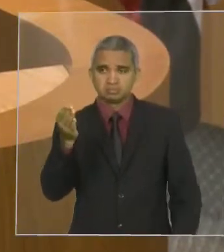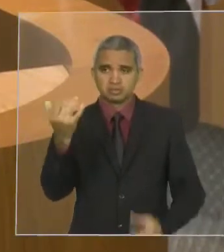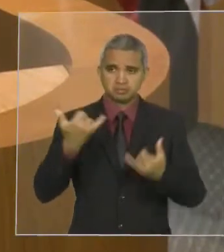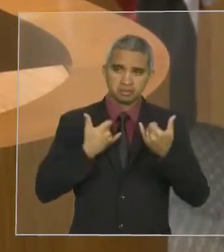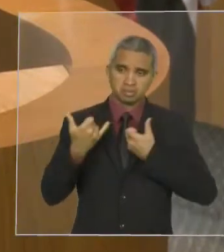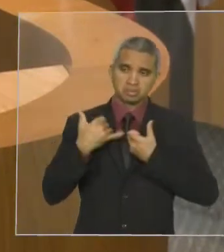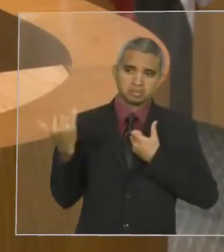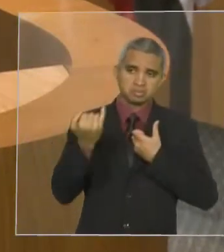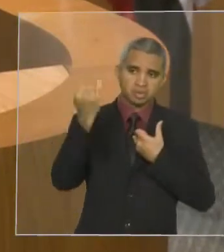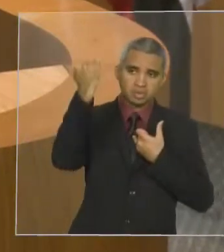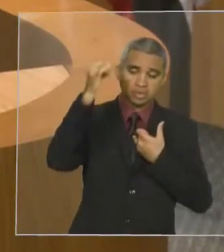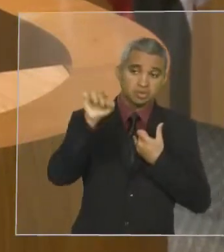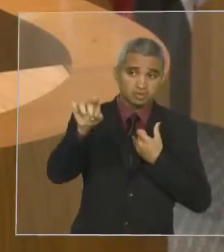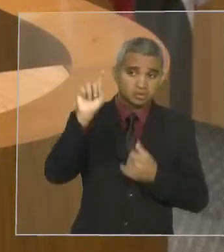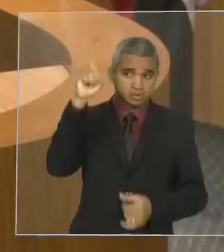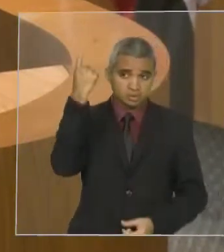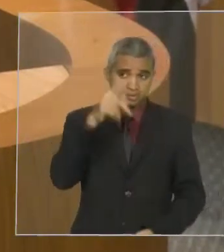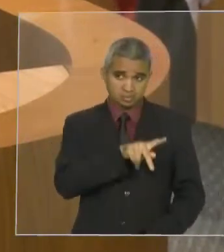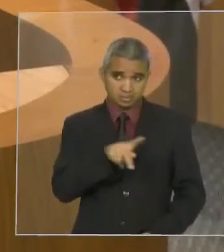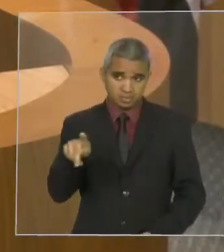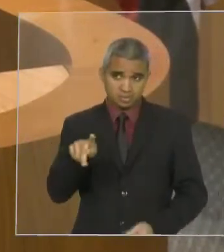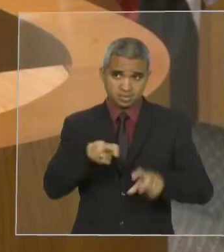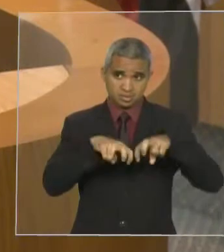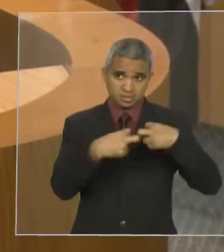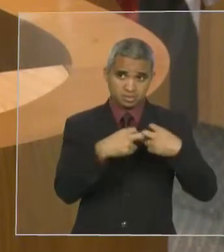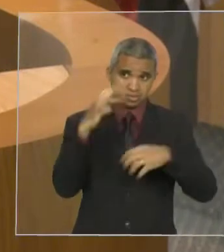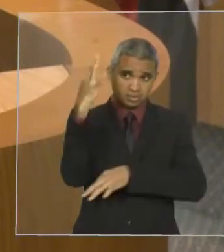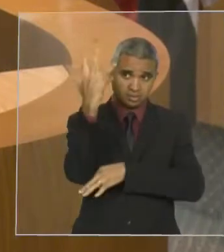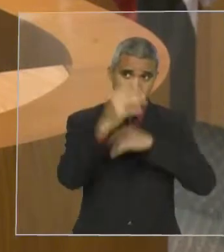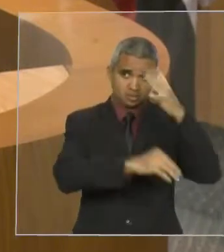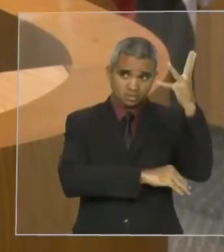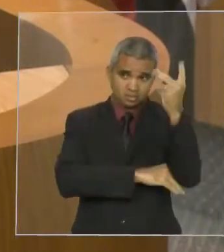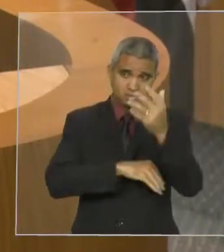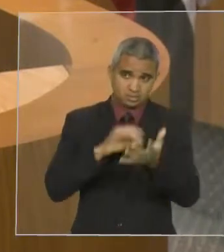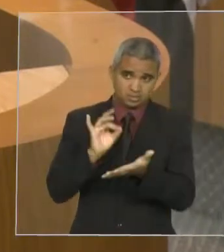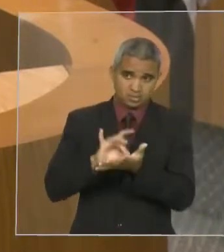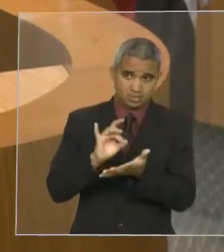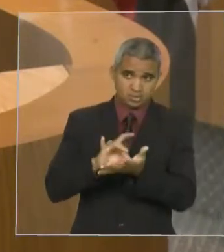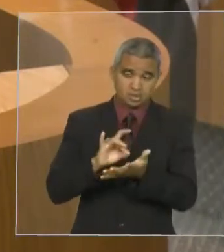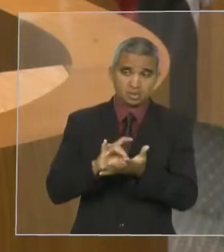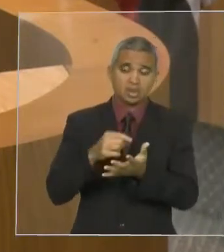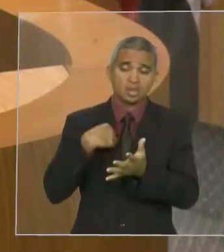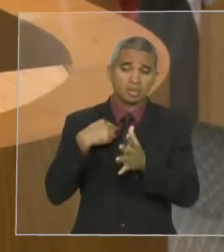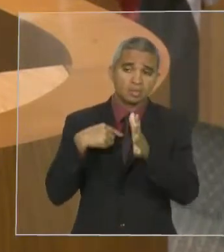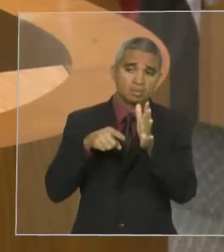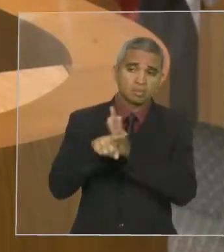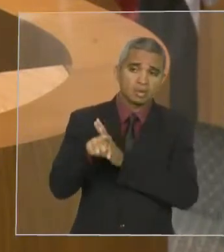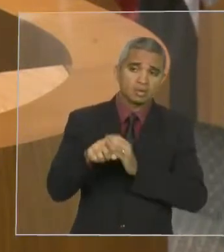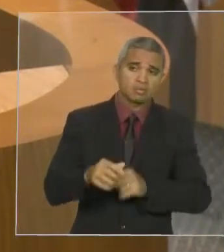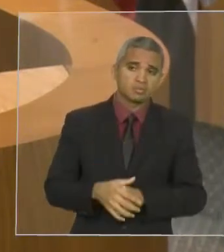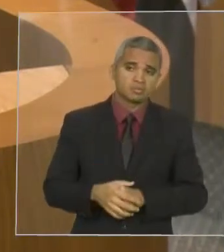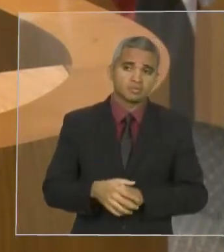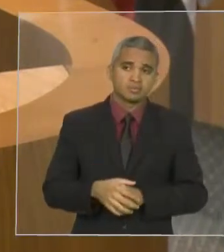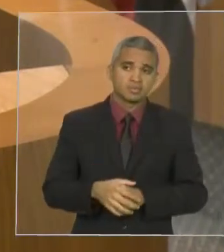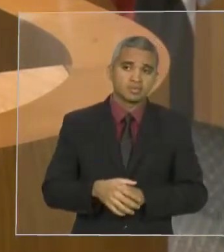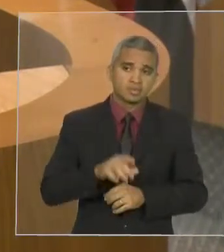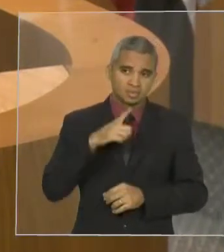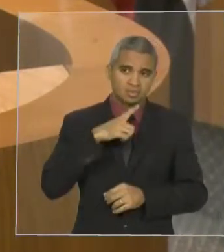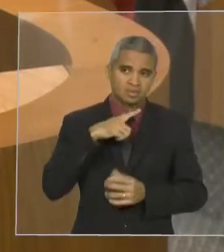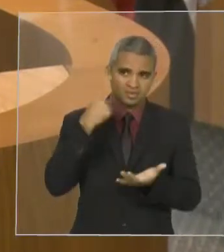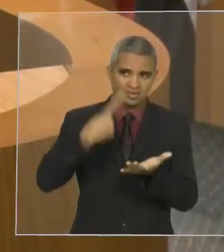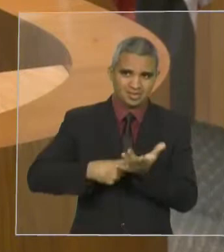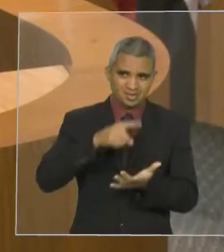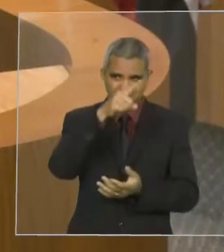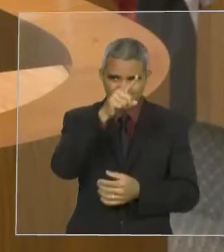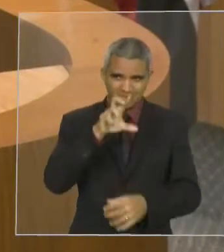foi presidente da Comissão de Meio Ambiente, e aí a pergunta que faço até a Vossa Excelência, depois que houve essa audiência, que Vossa Excelência